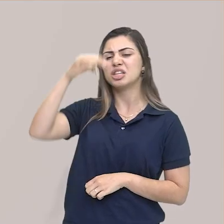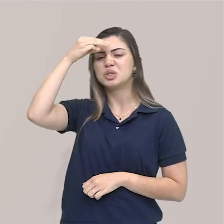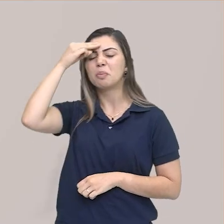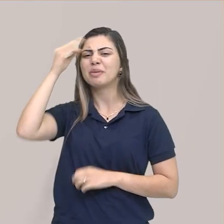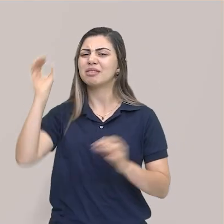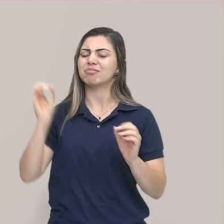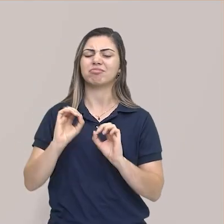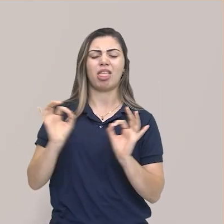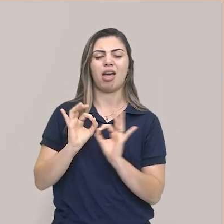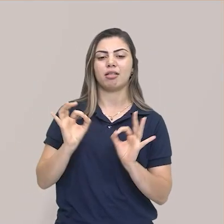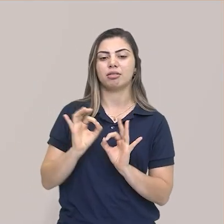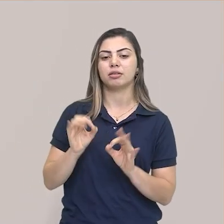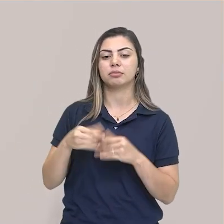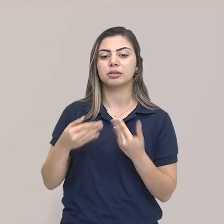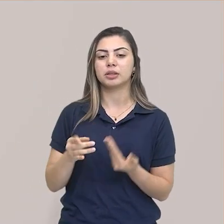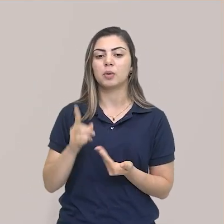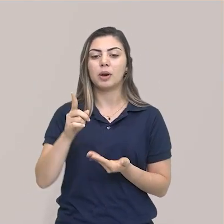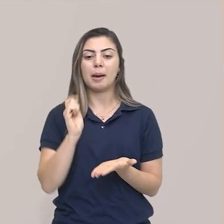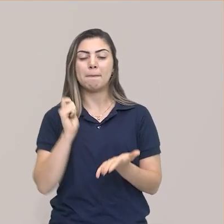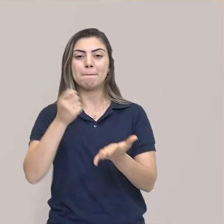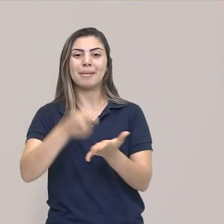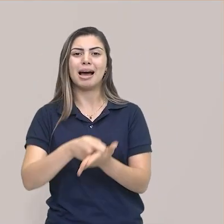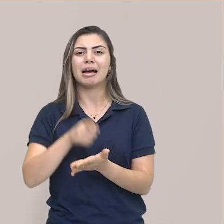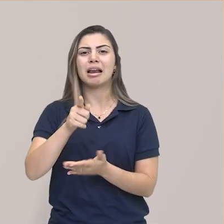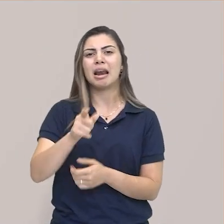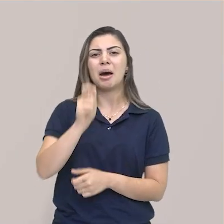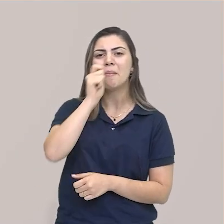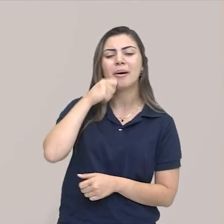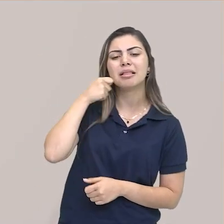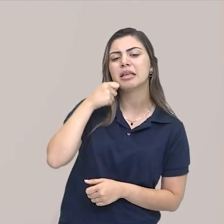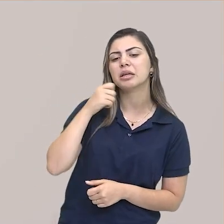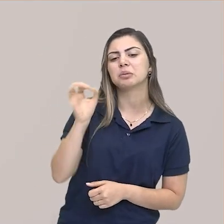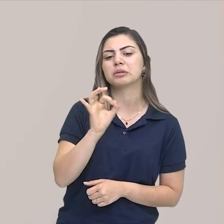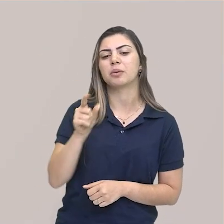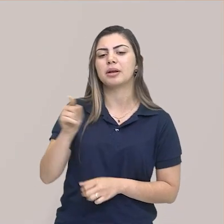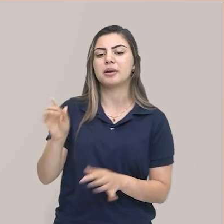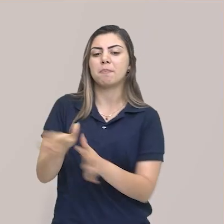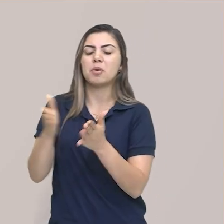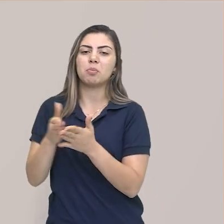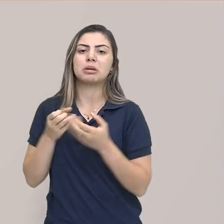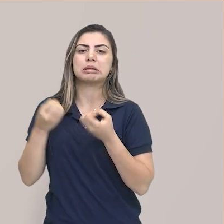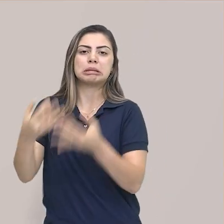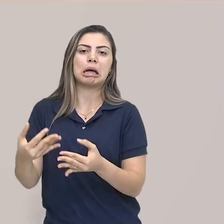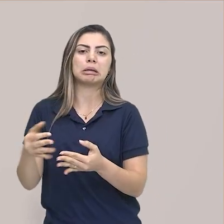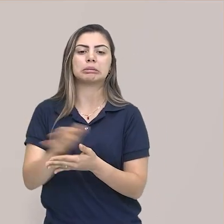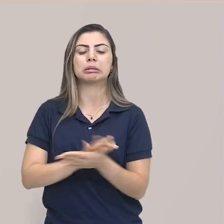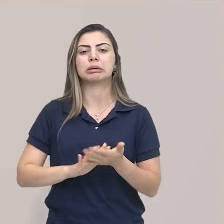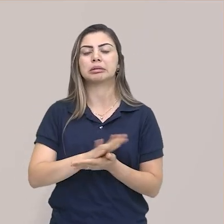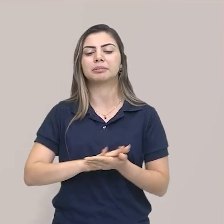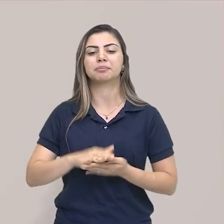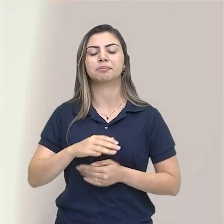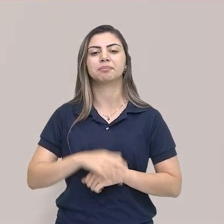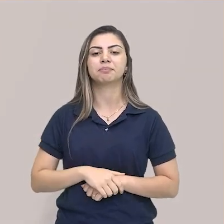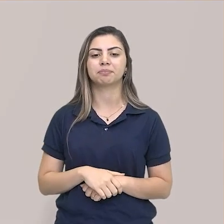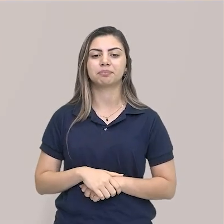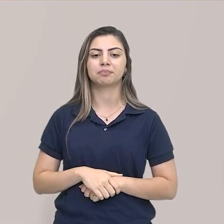sobrinho. Jamais será paga a conta do padeiro. Nada dou aos pobres.